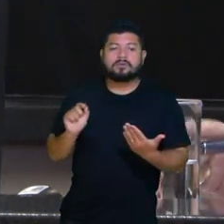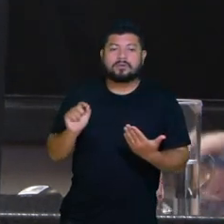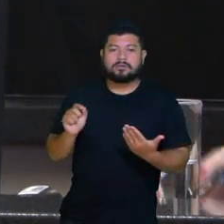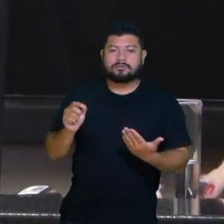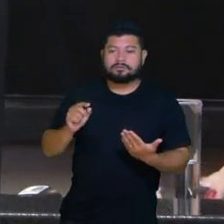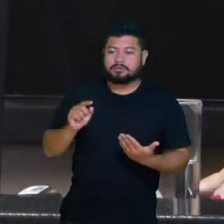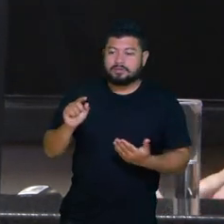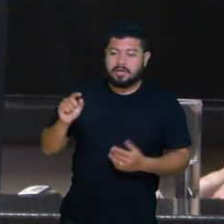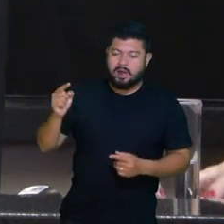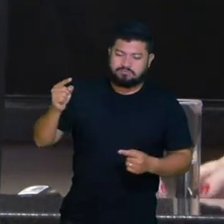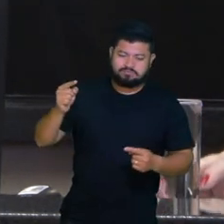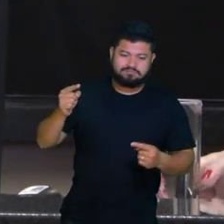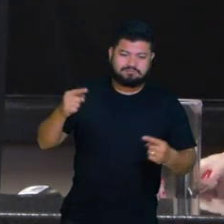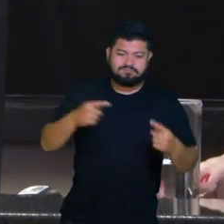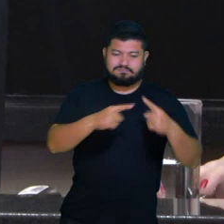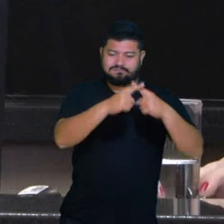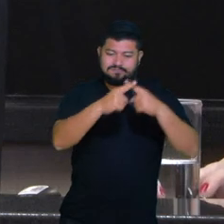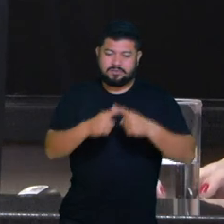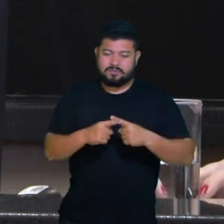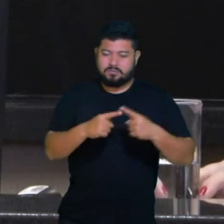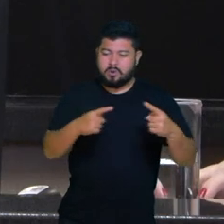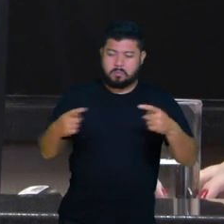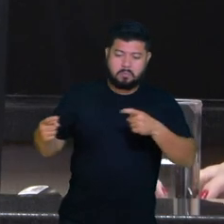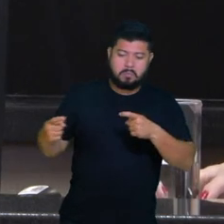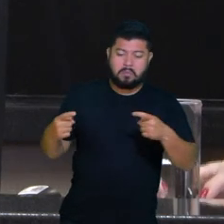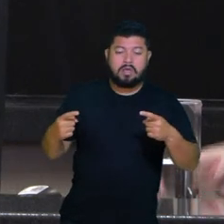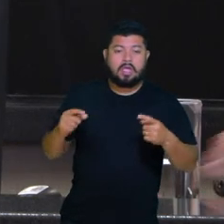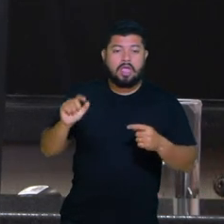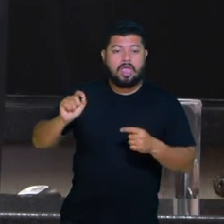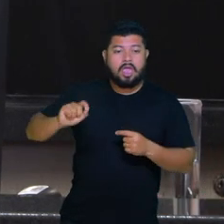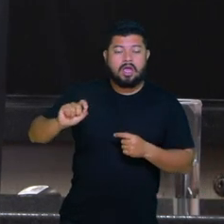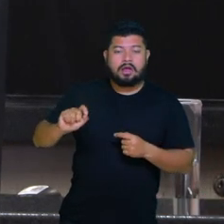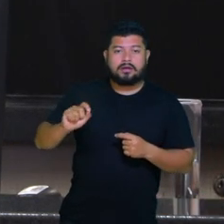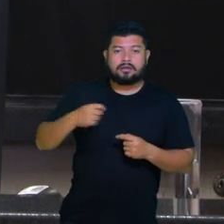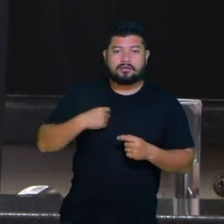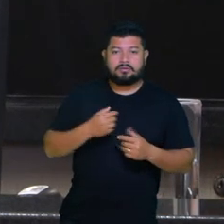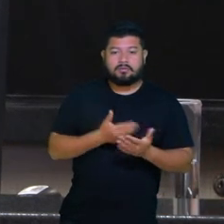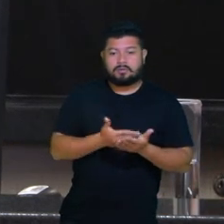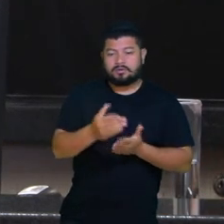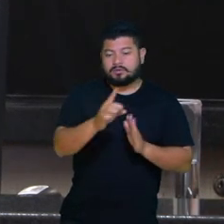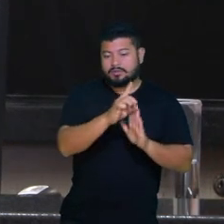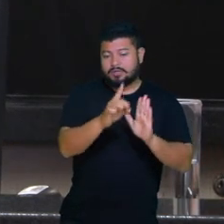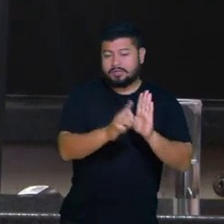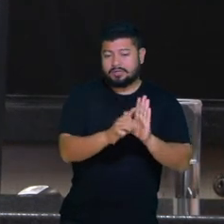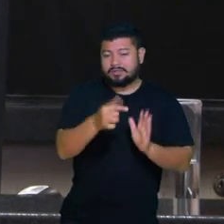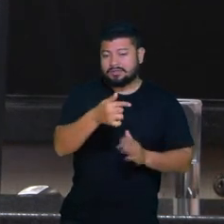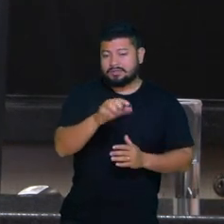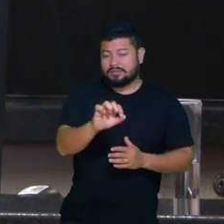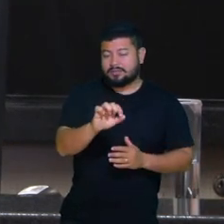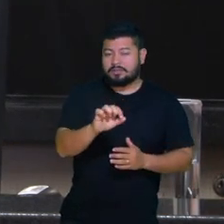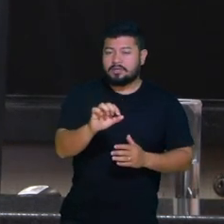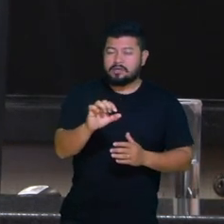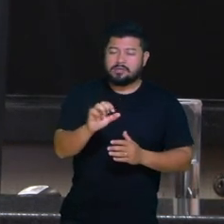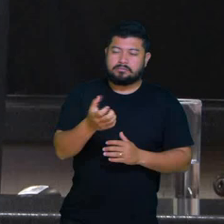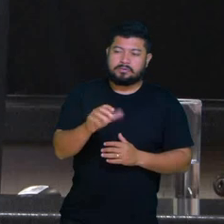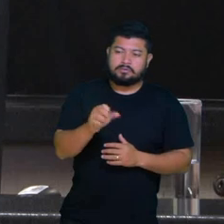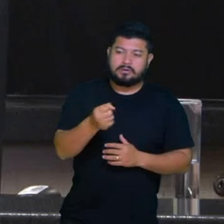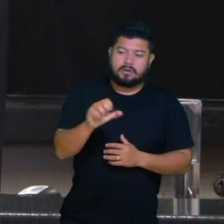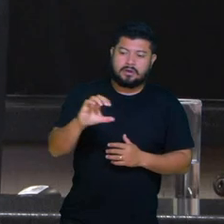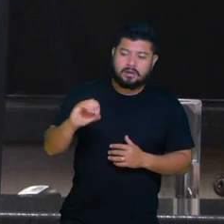né década de 70 80 né quando o modelo de sociedade